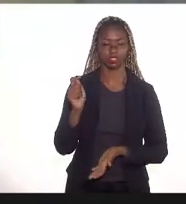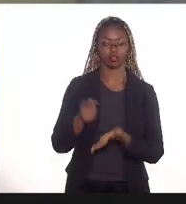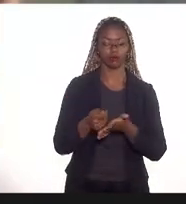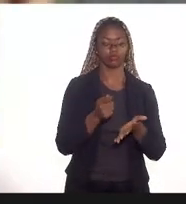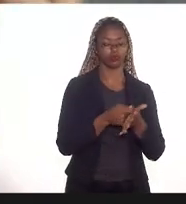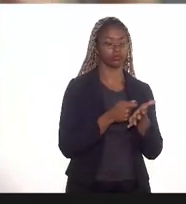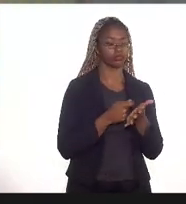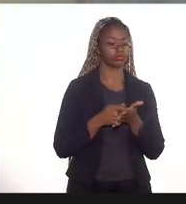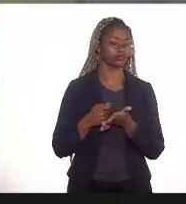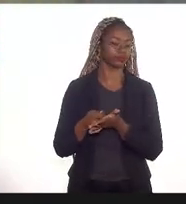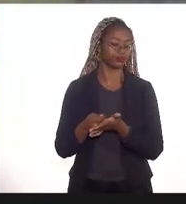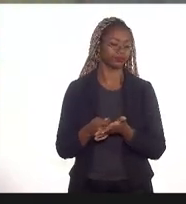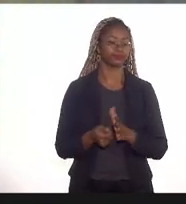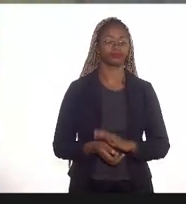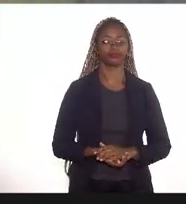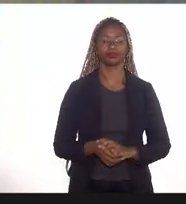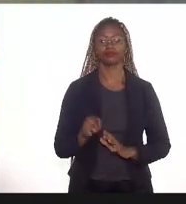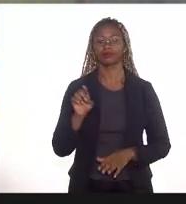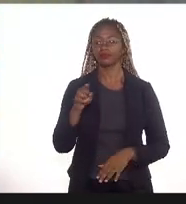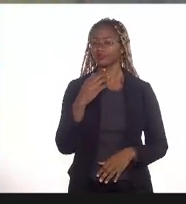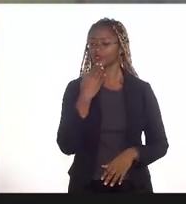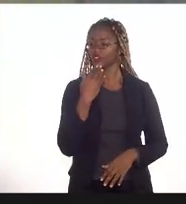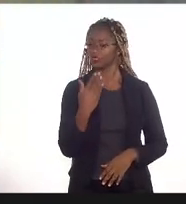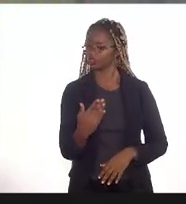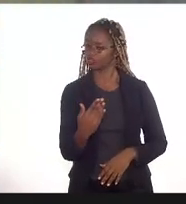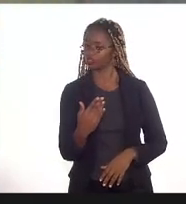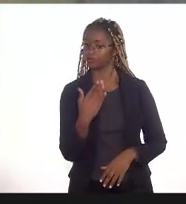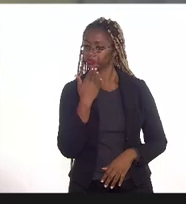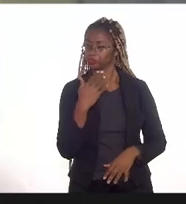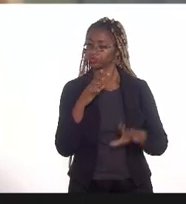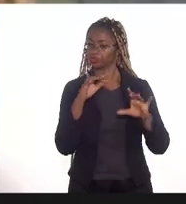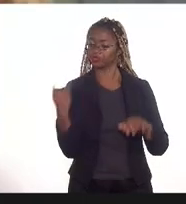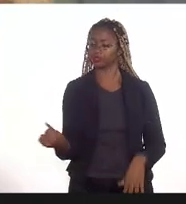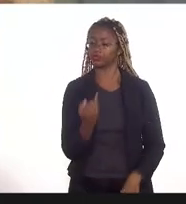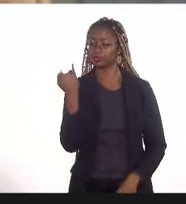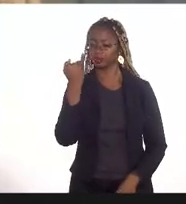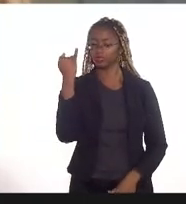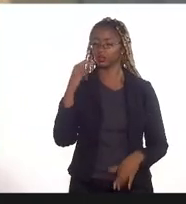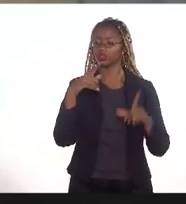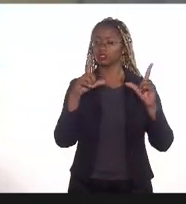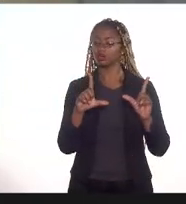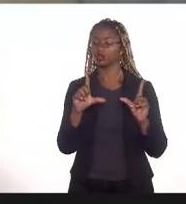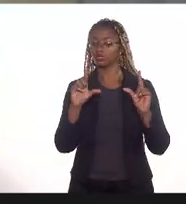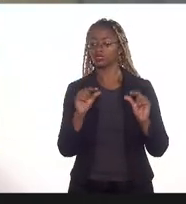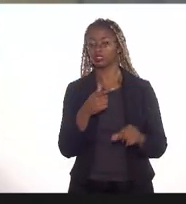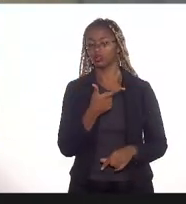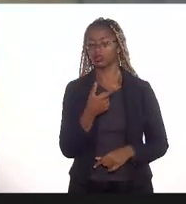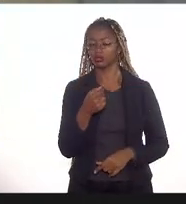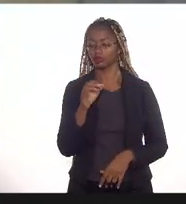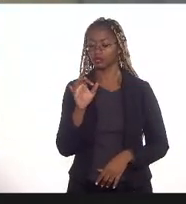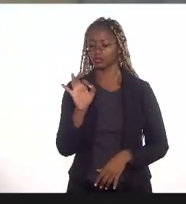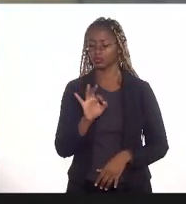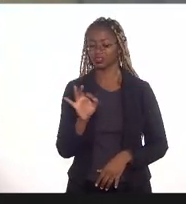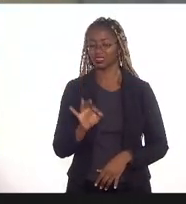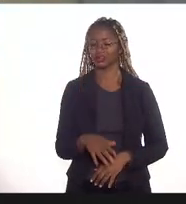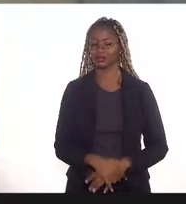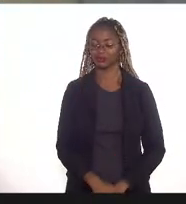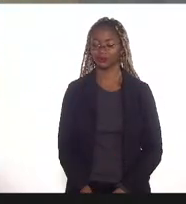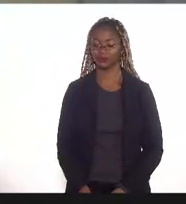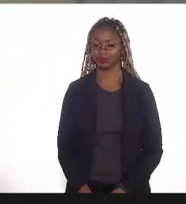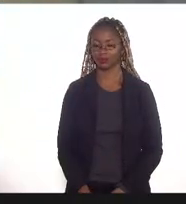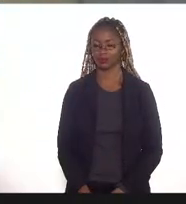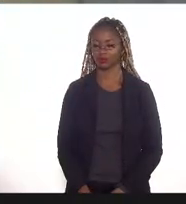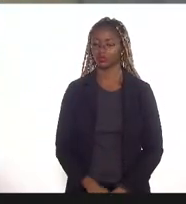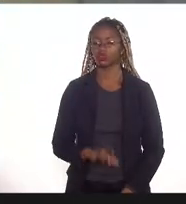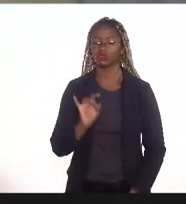dívida, esse quesito vai ser um quesito muito importante da redução dos incentivos em 20%. É